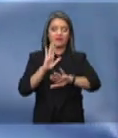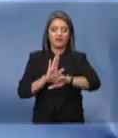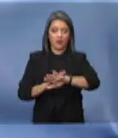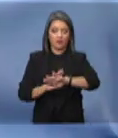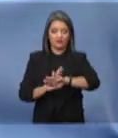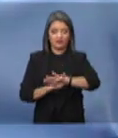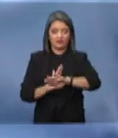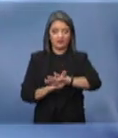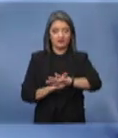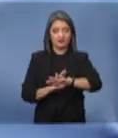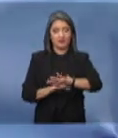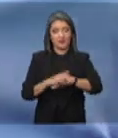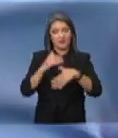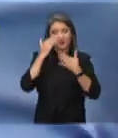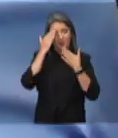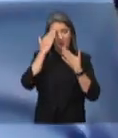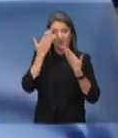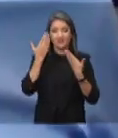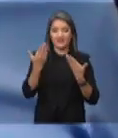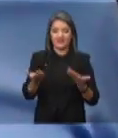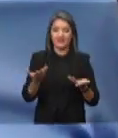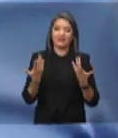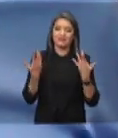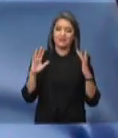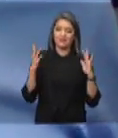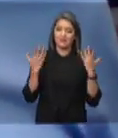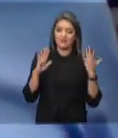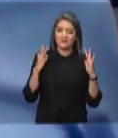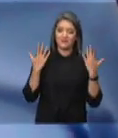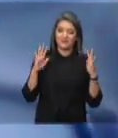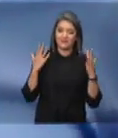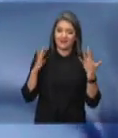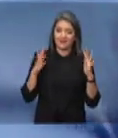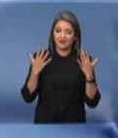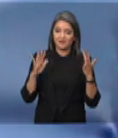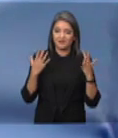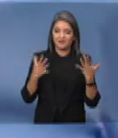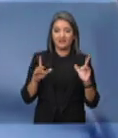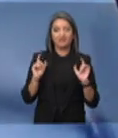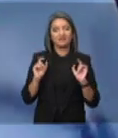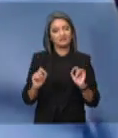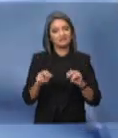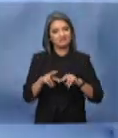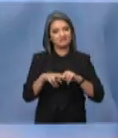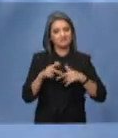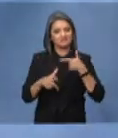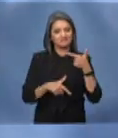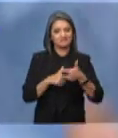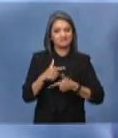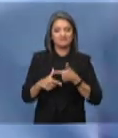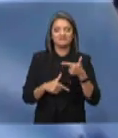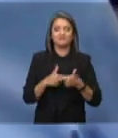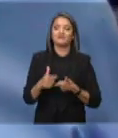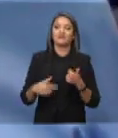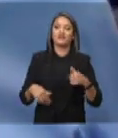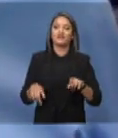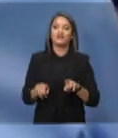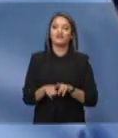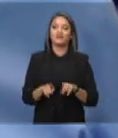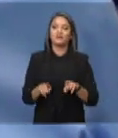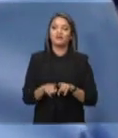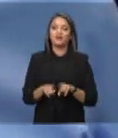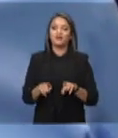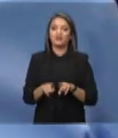Muitíssimo obrigado e parabéns por esta sua iniciativa e pela condução